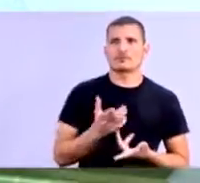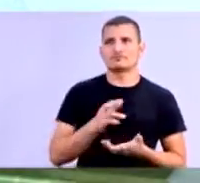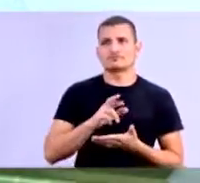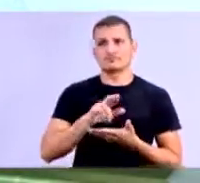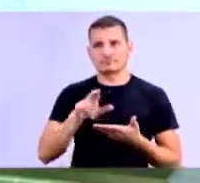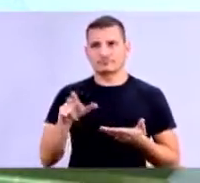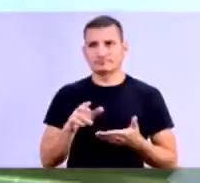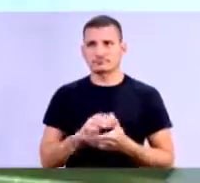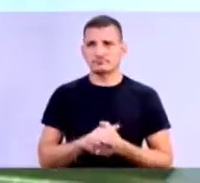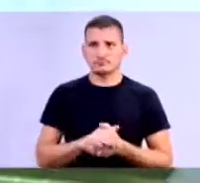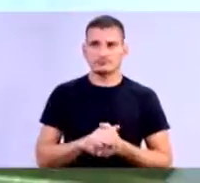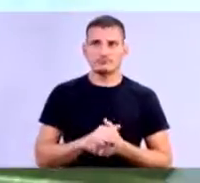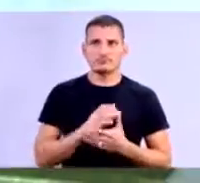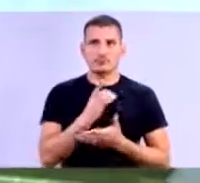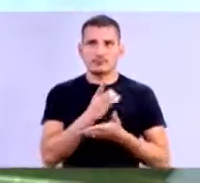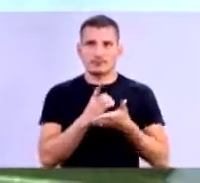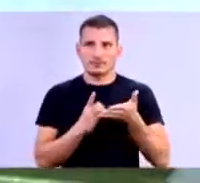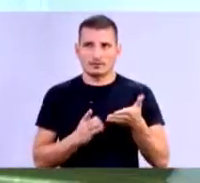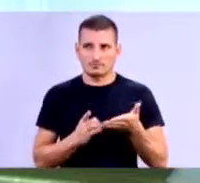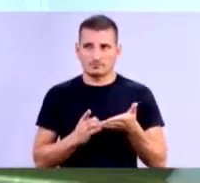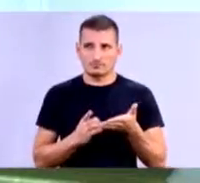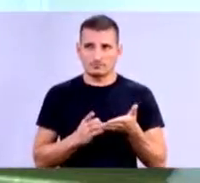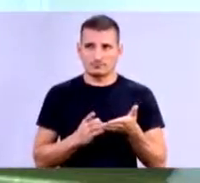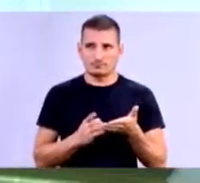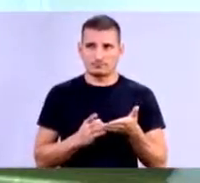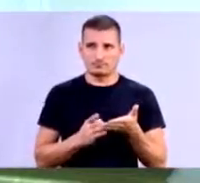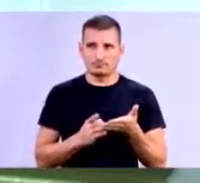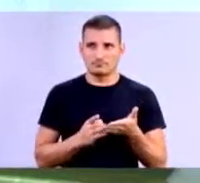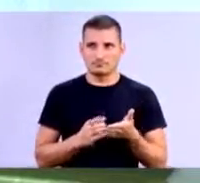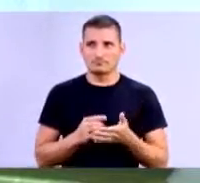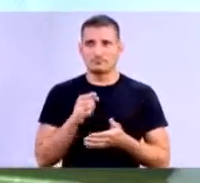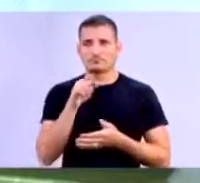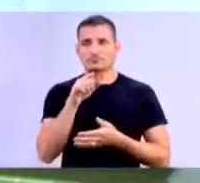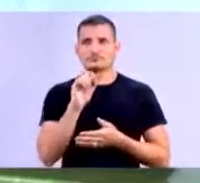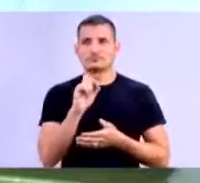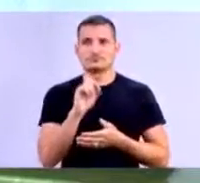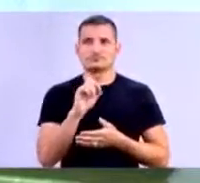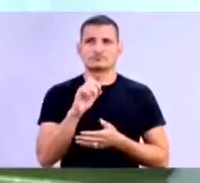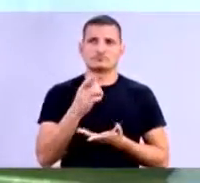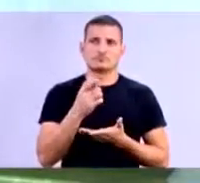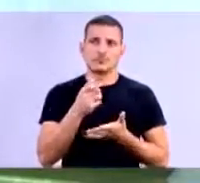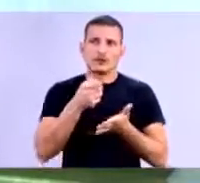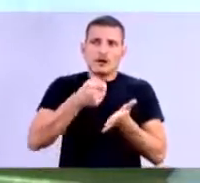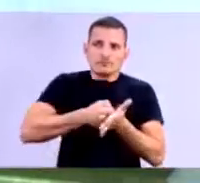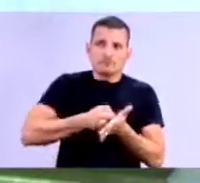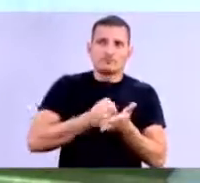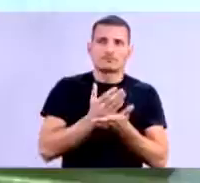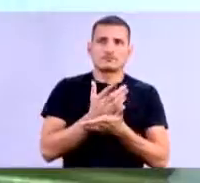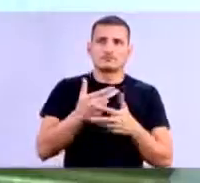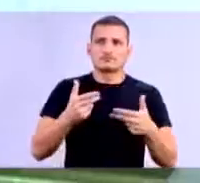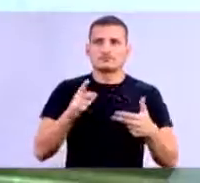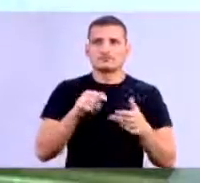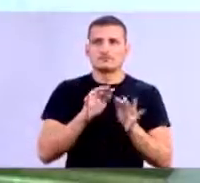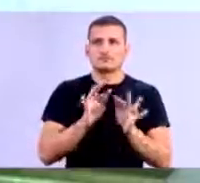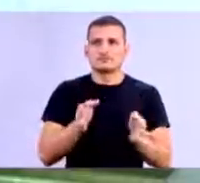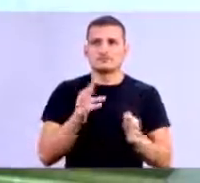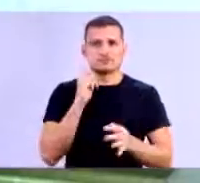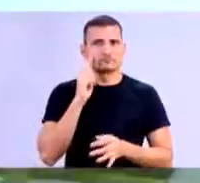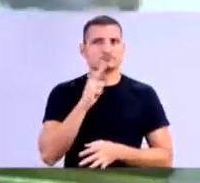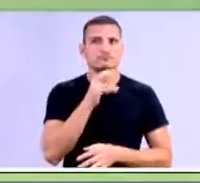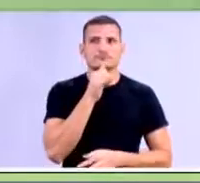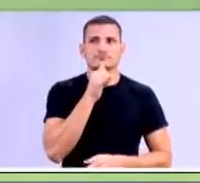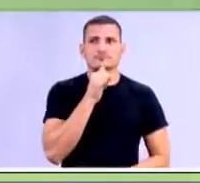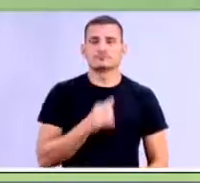diante. A declaração, ela é você declarar, você afirmar alguma coisa, ela é mais simples. Olha o